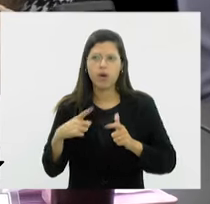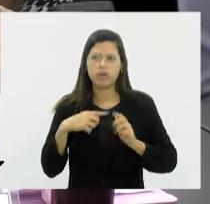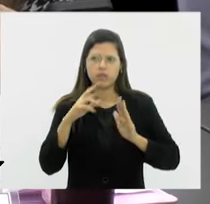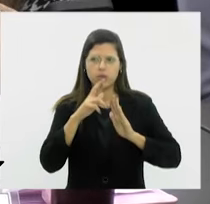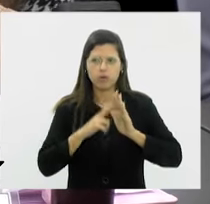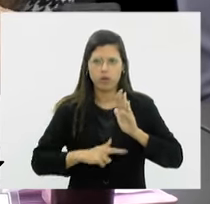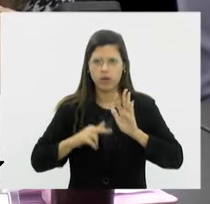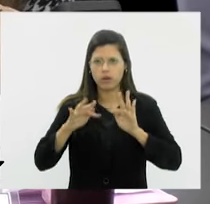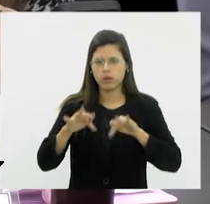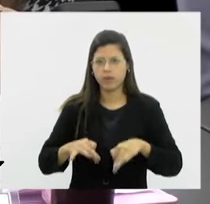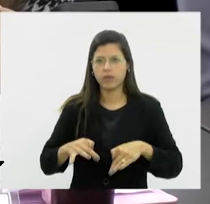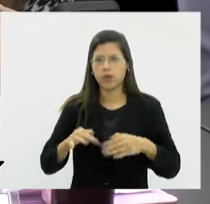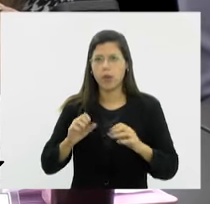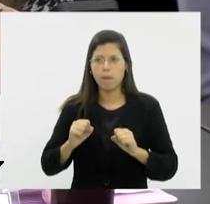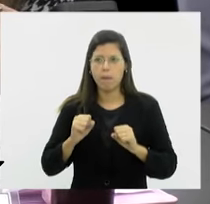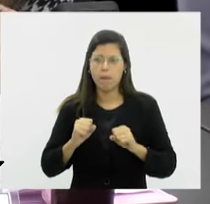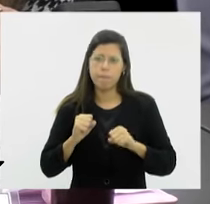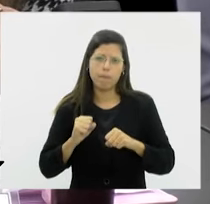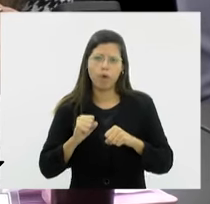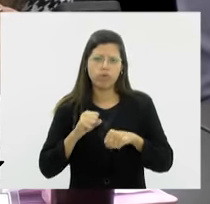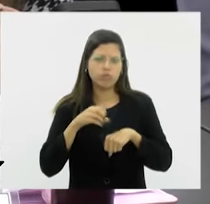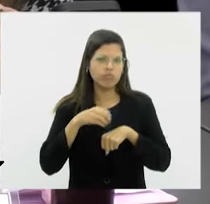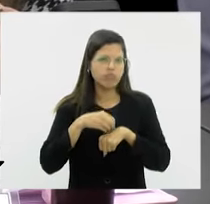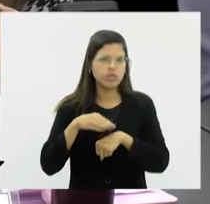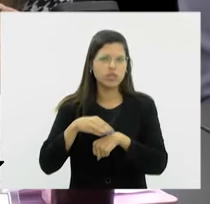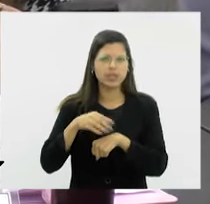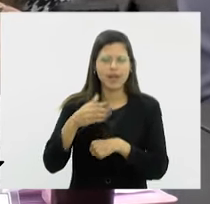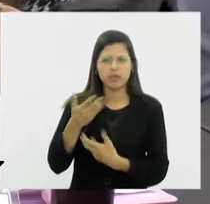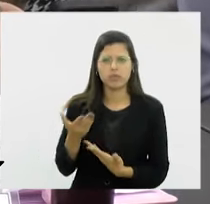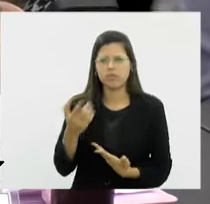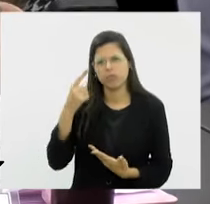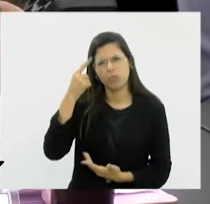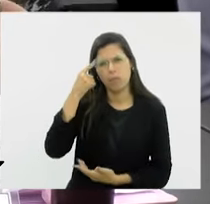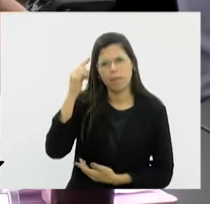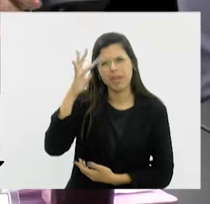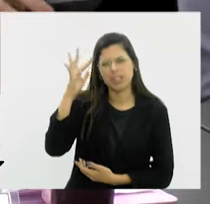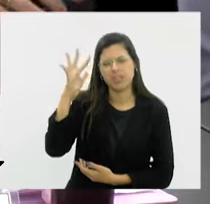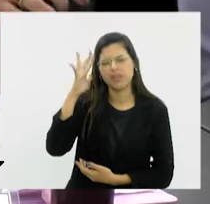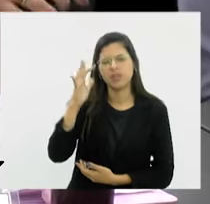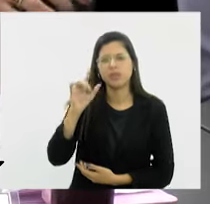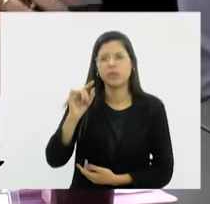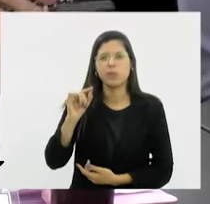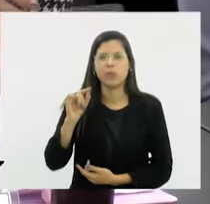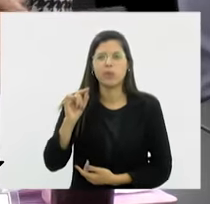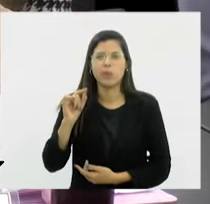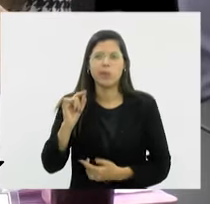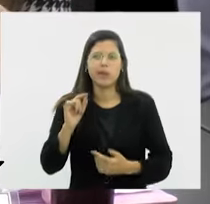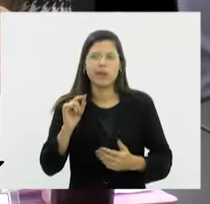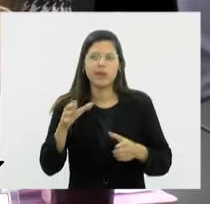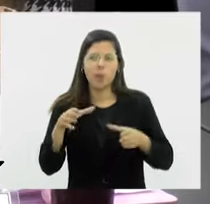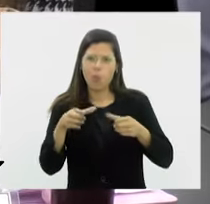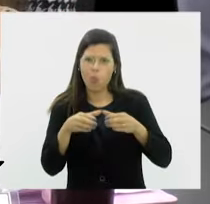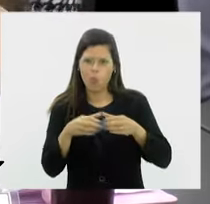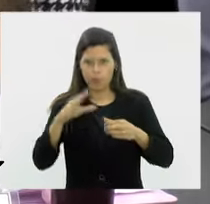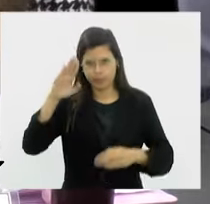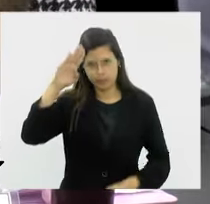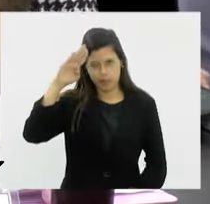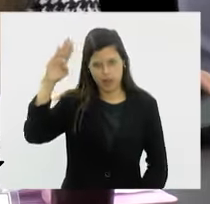final poderão ser indicados. Imagine, eu tô imaginando aqui agora um quartel, vamos pensar num quartel.